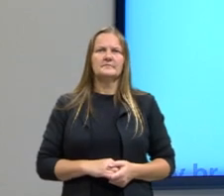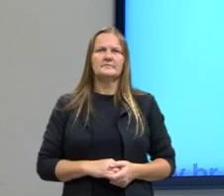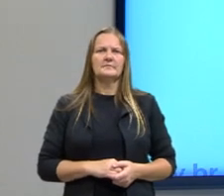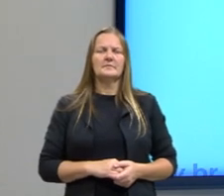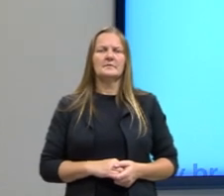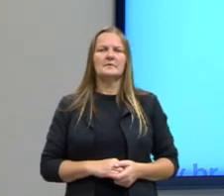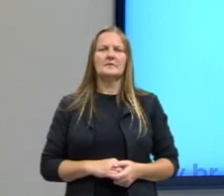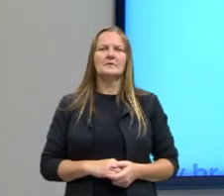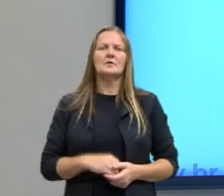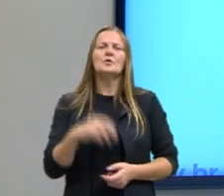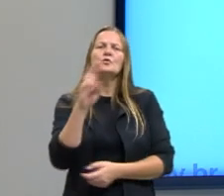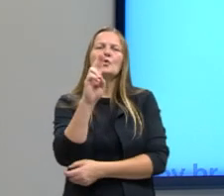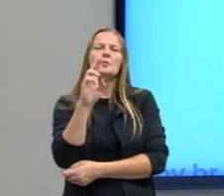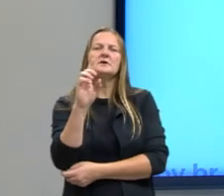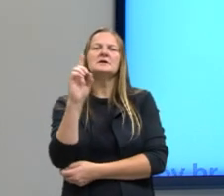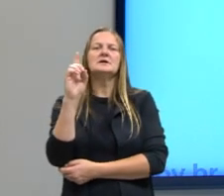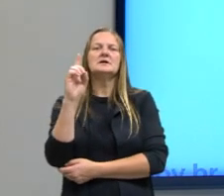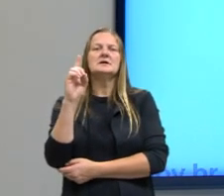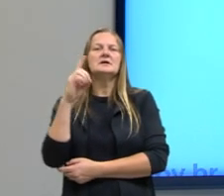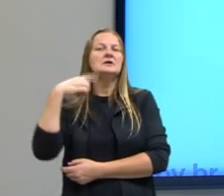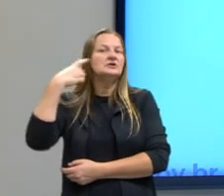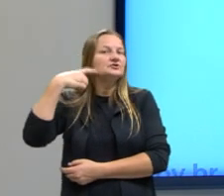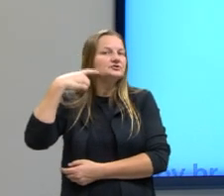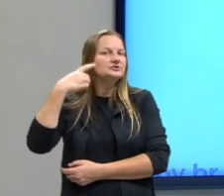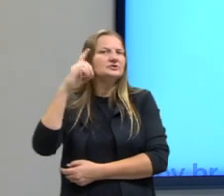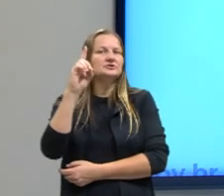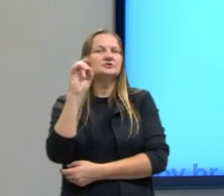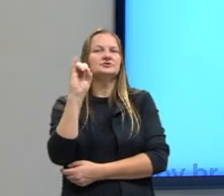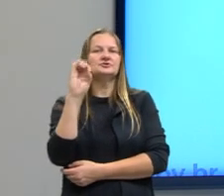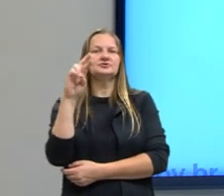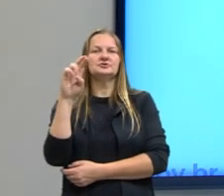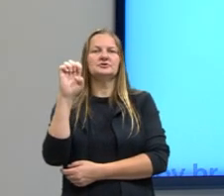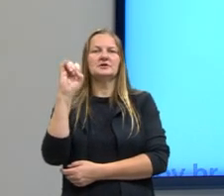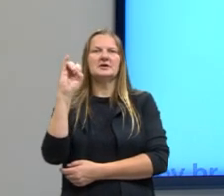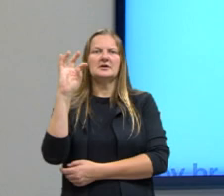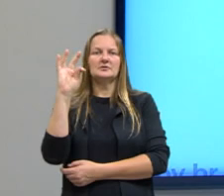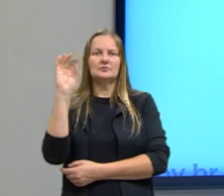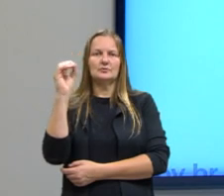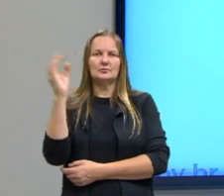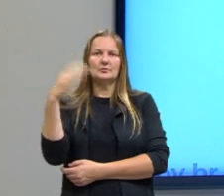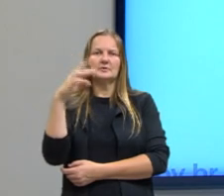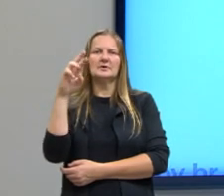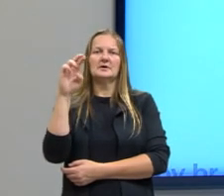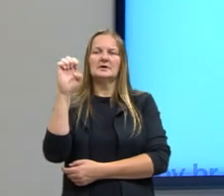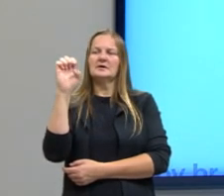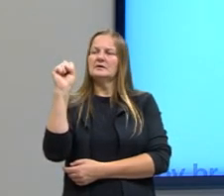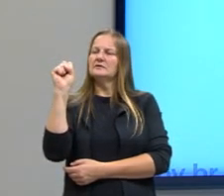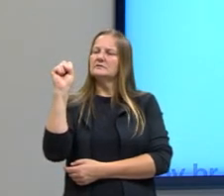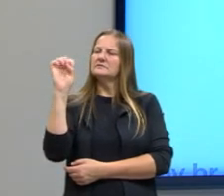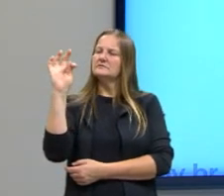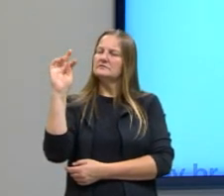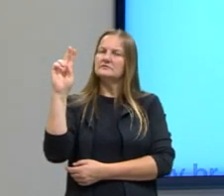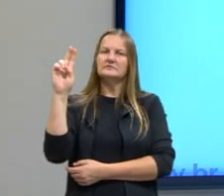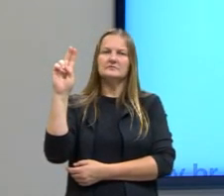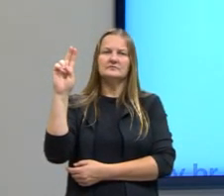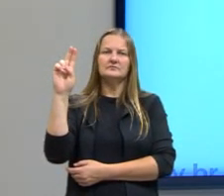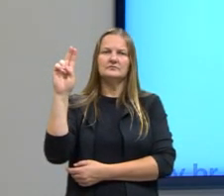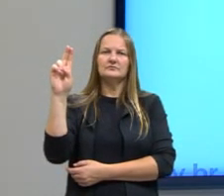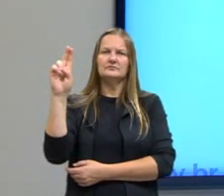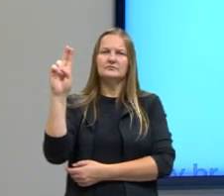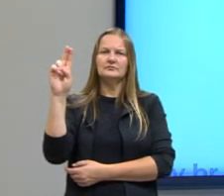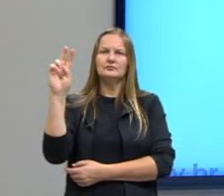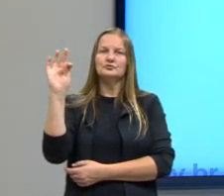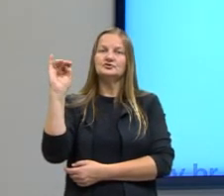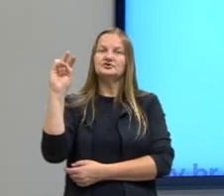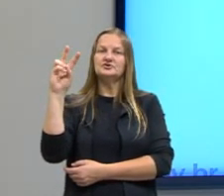Neo direito restitutivo uma reparação das coisas é possível de outras formas recompor